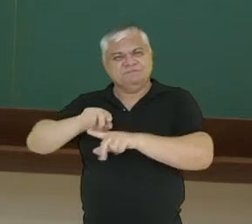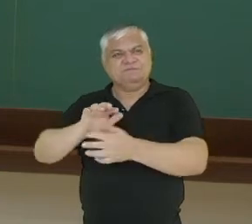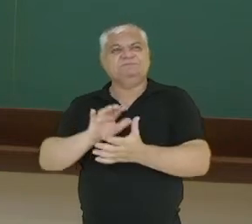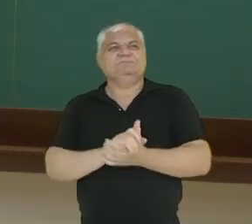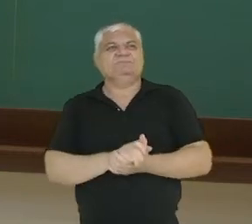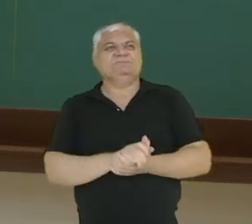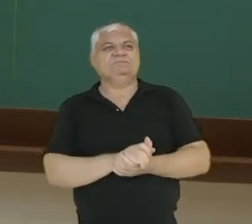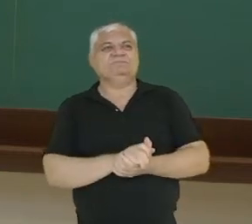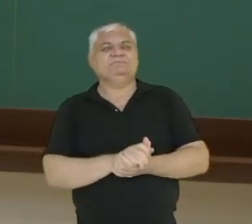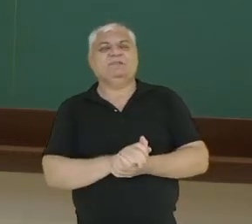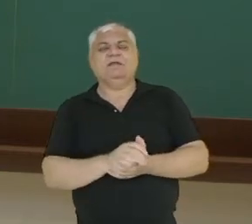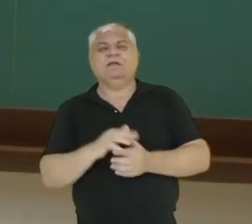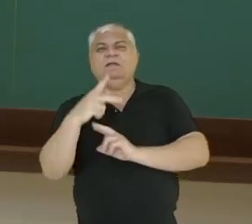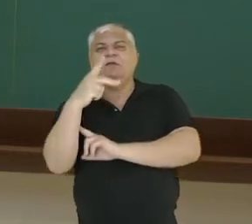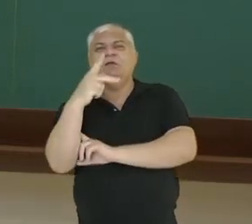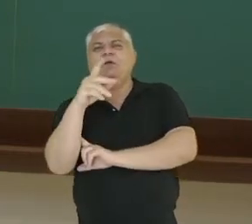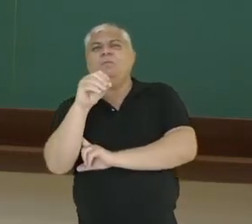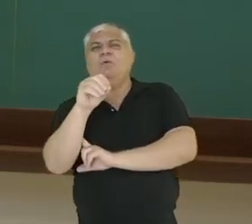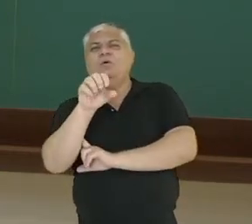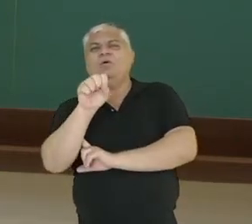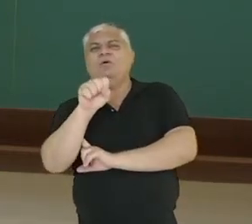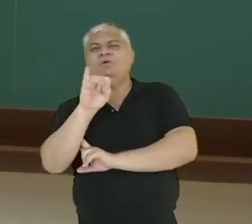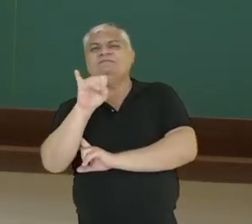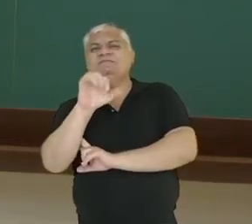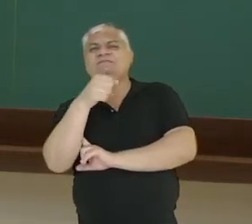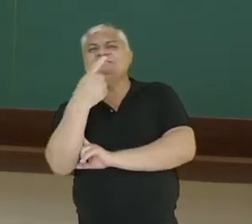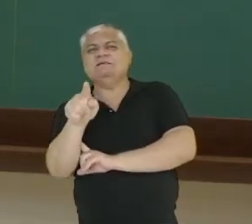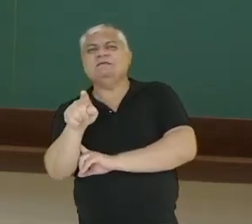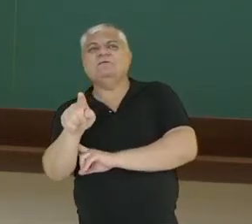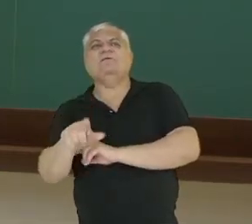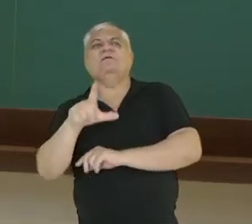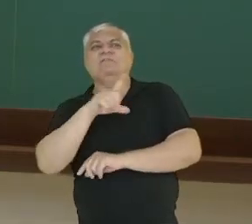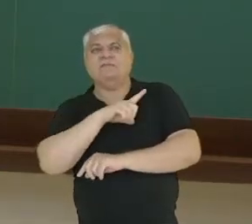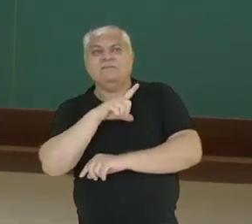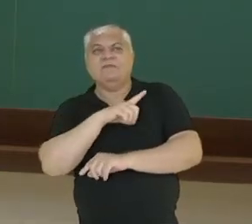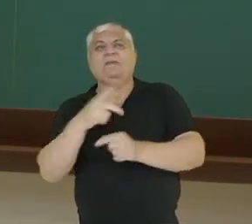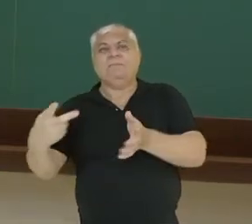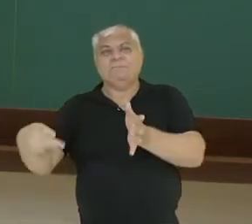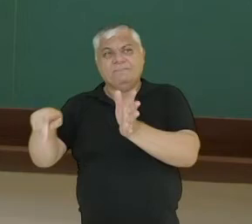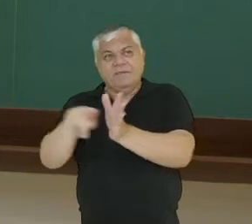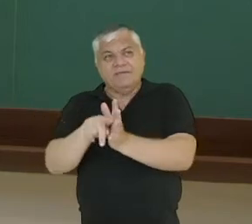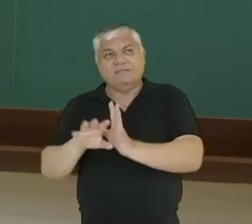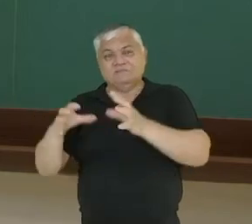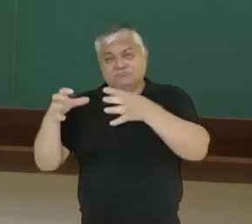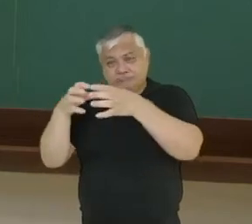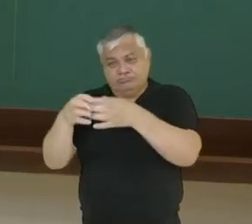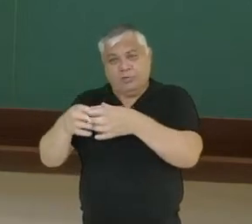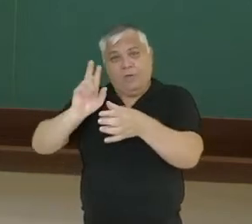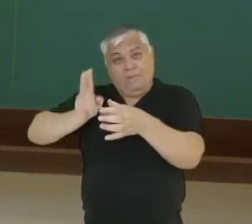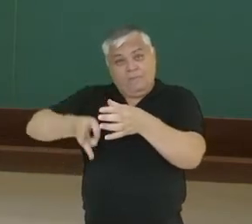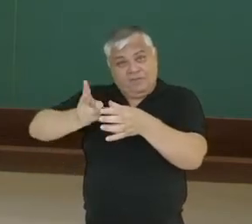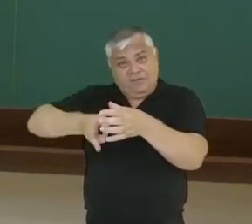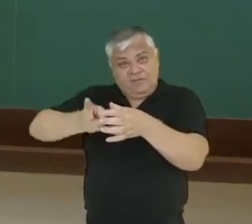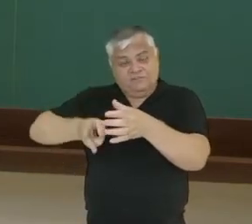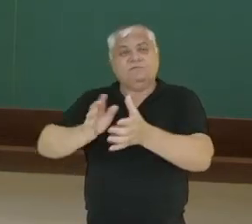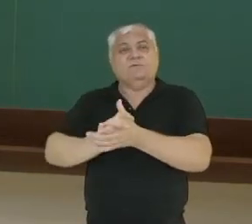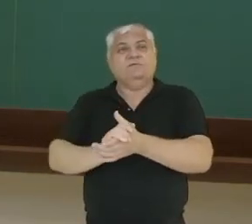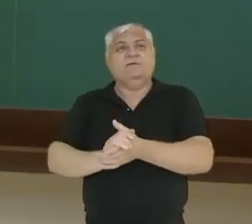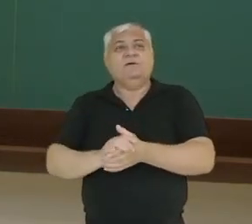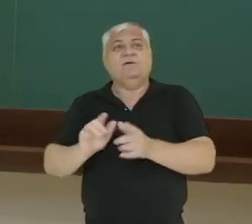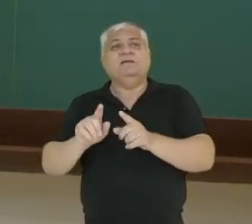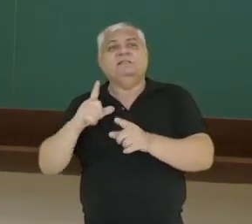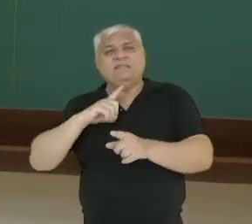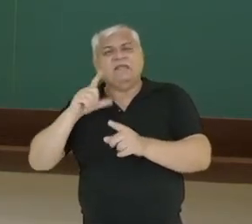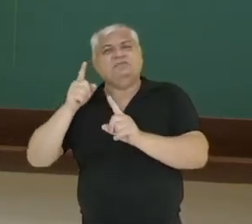carbônicas. E a isomeria de posição, professor? A isomeria de posição, os isômeros pertencem à mesma função,